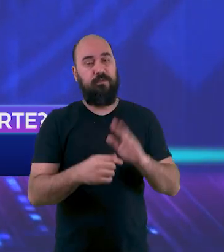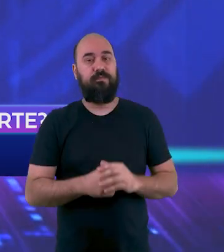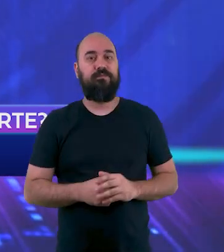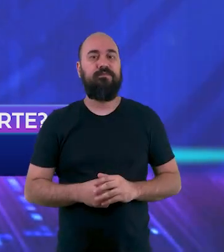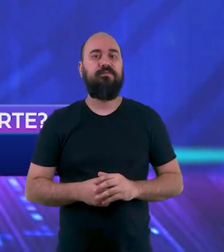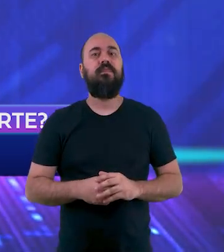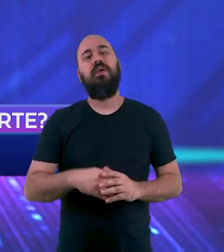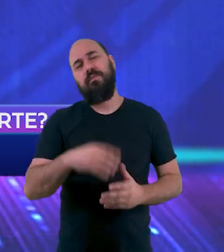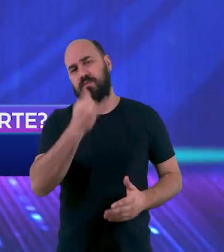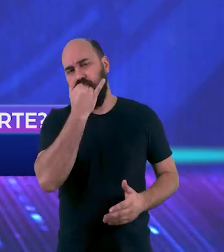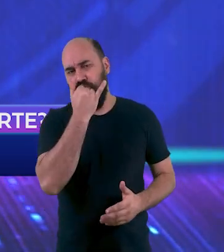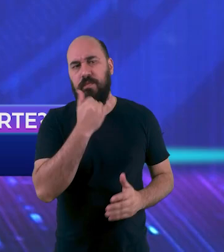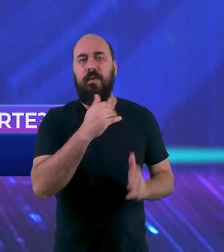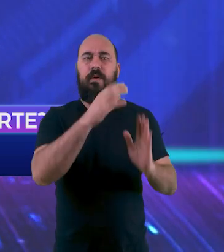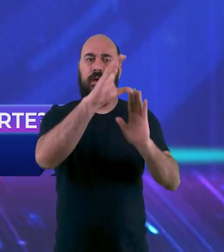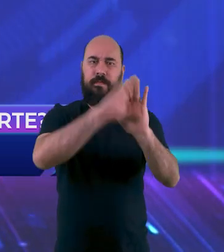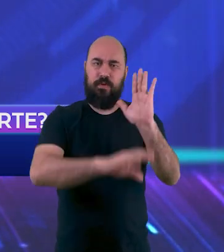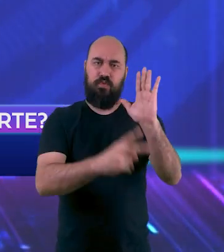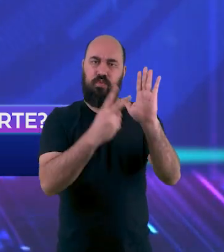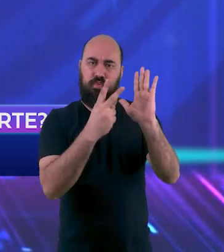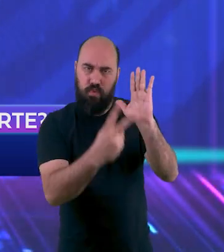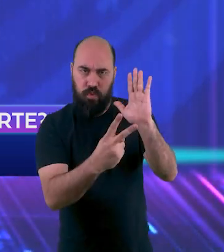capítulo 2, já achei aqui,